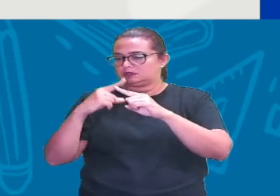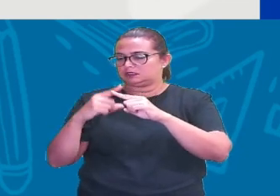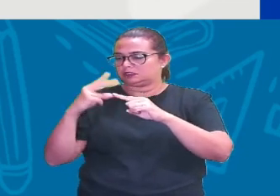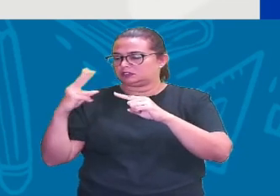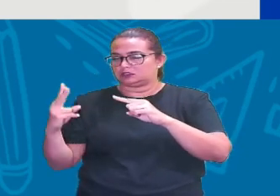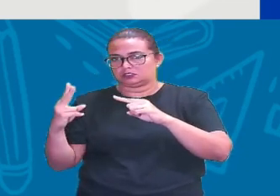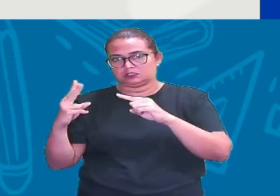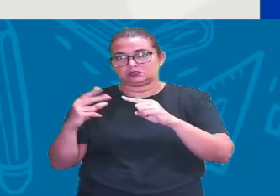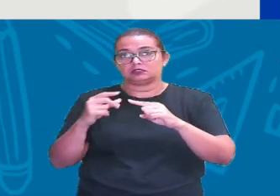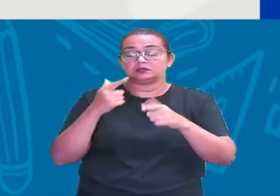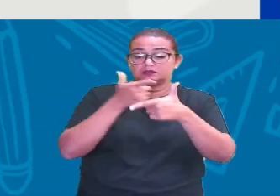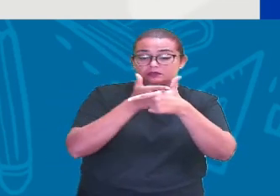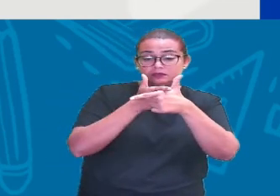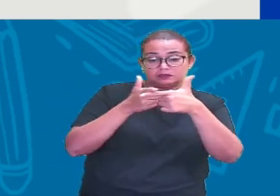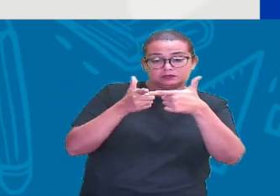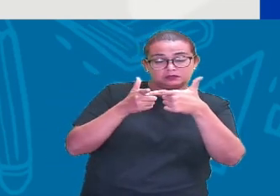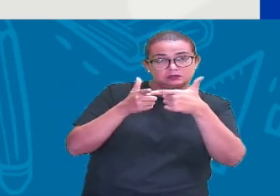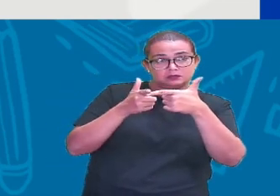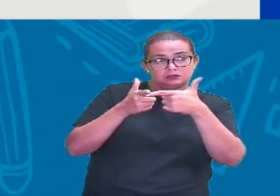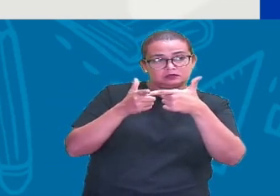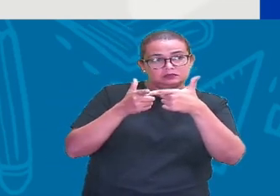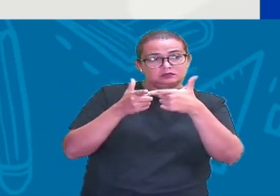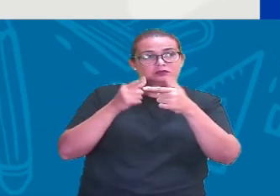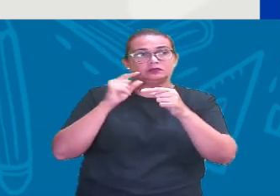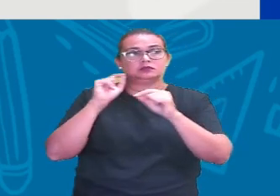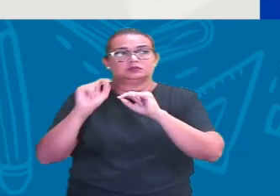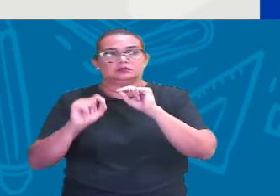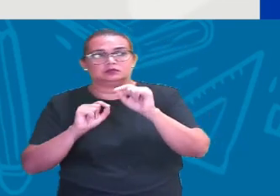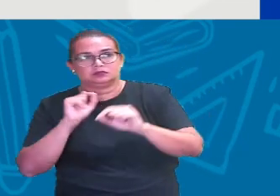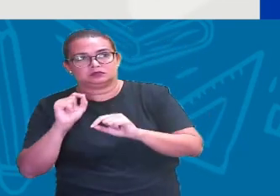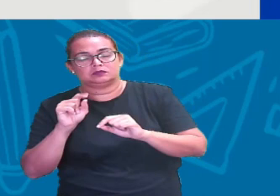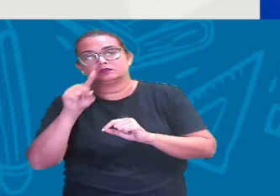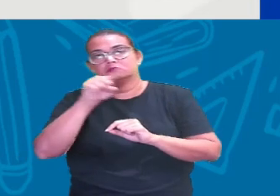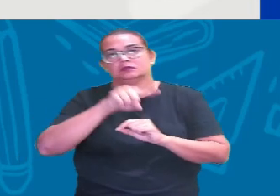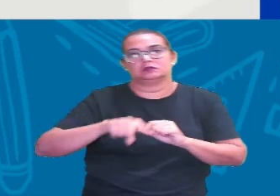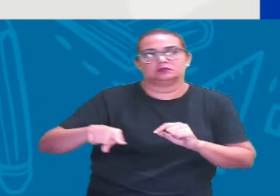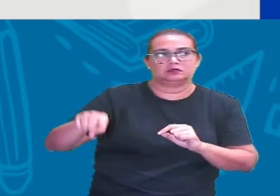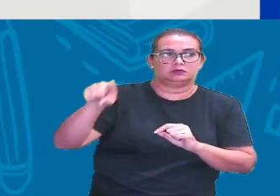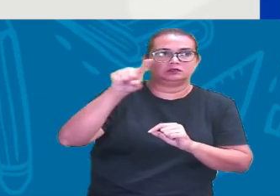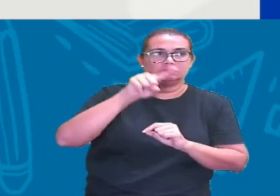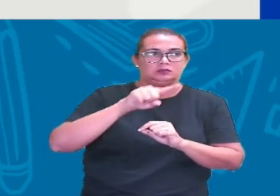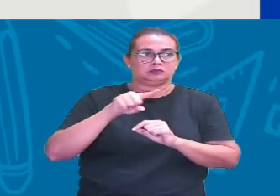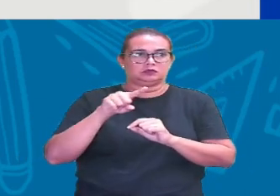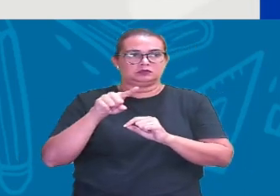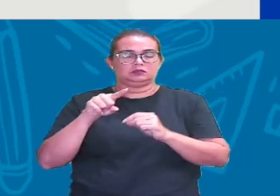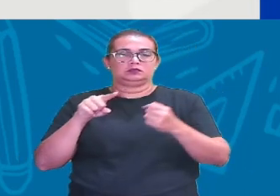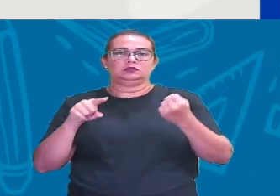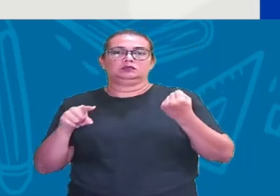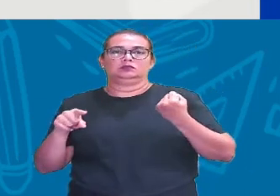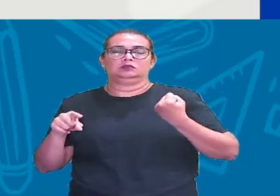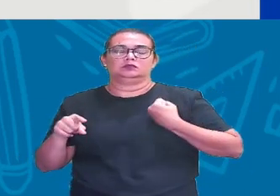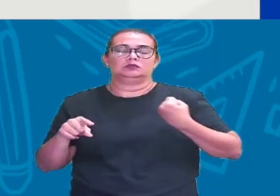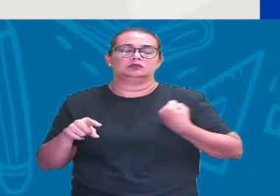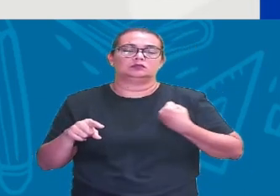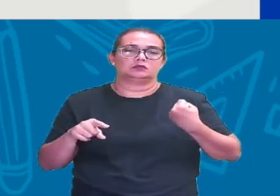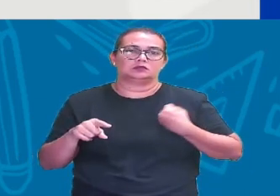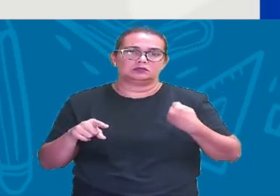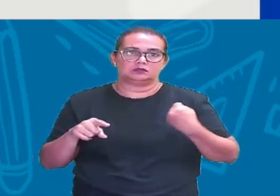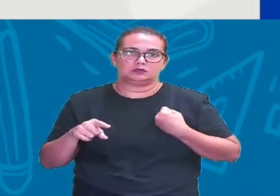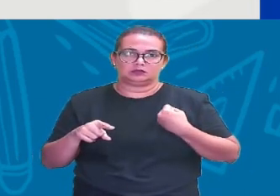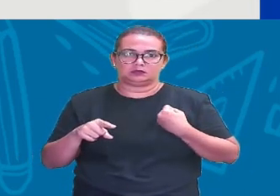os divisores? Os divisores nada mais são do que você ter os números, os